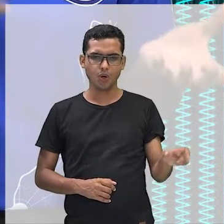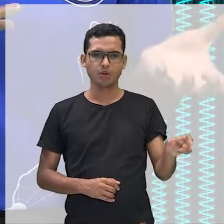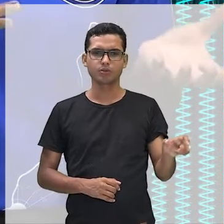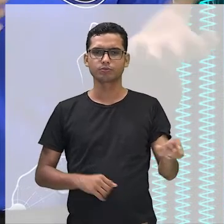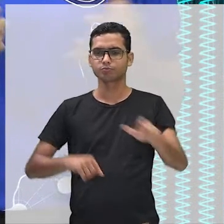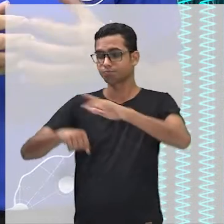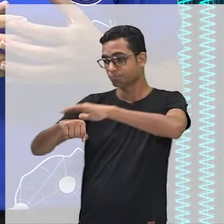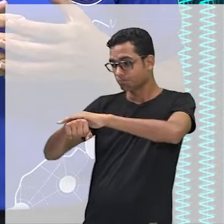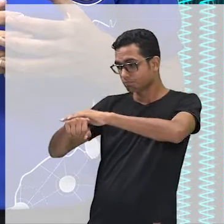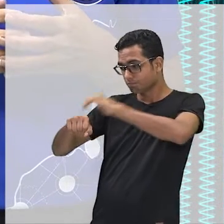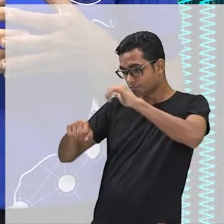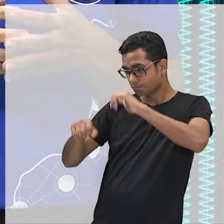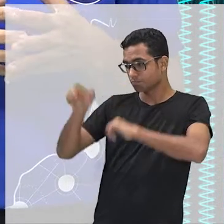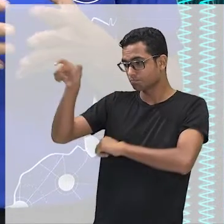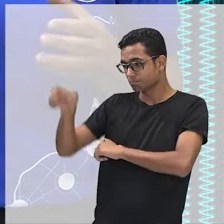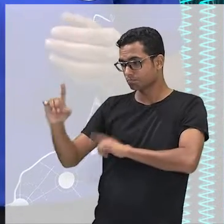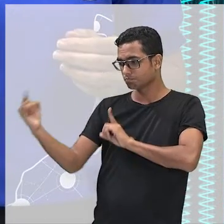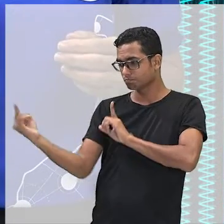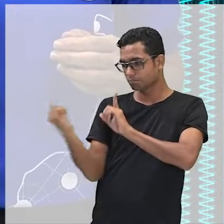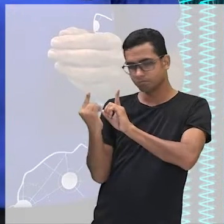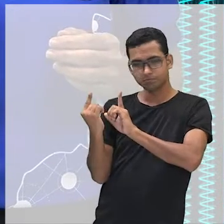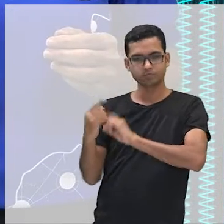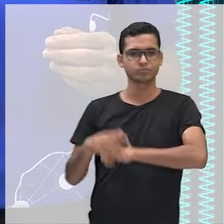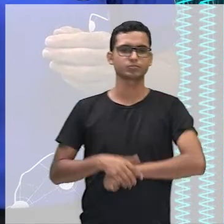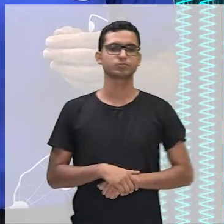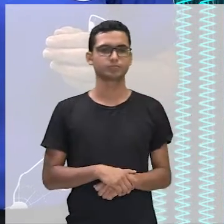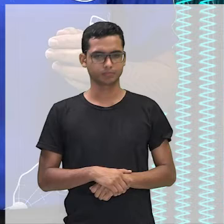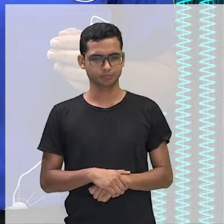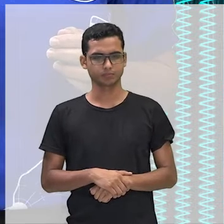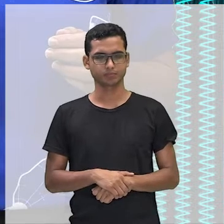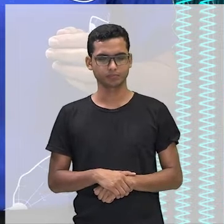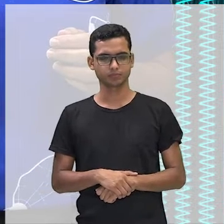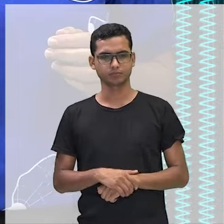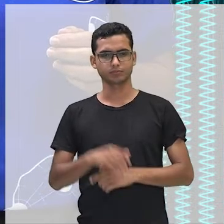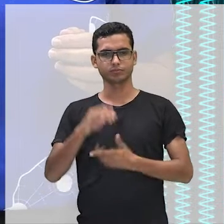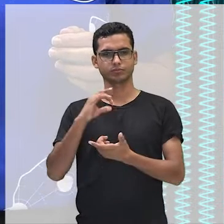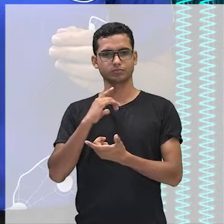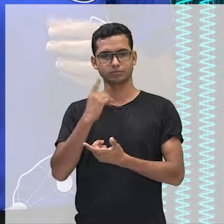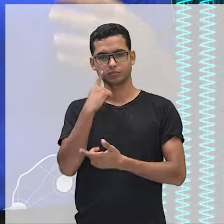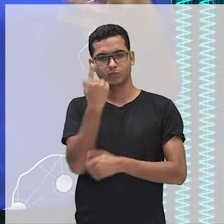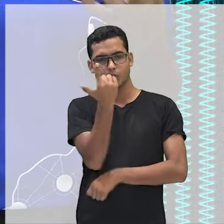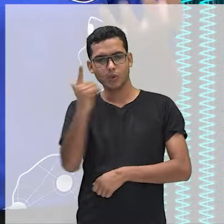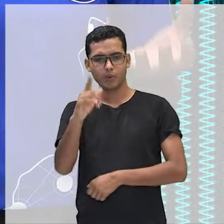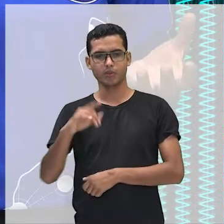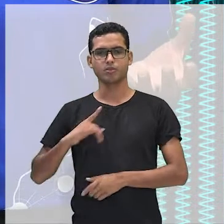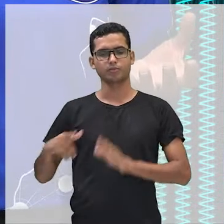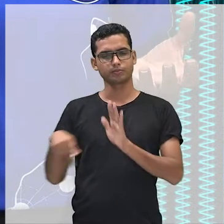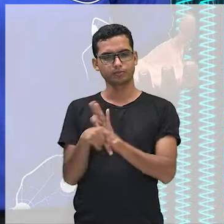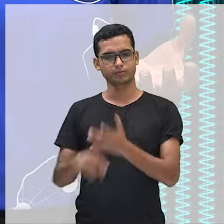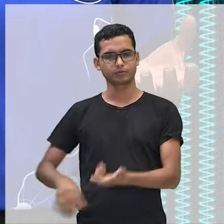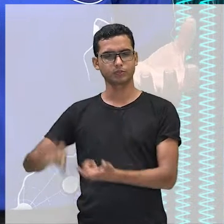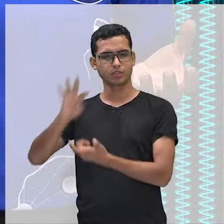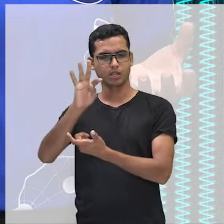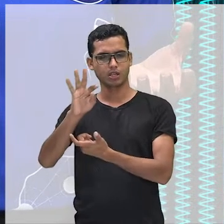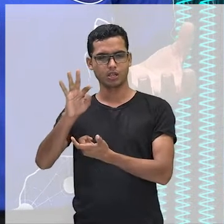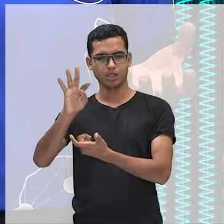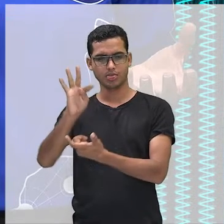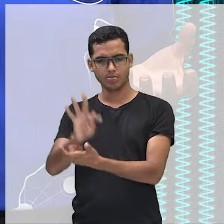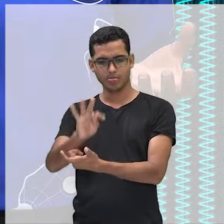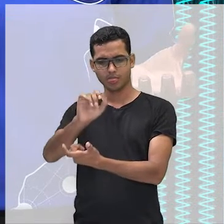chamou ela, a Victoria. E a última frase, the teacher talks, conversa